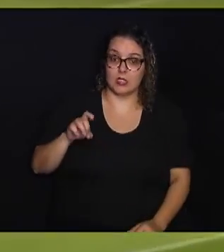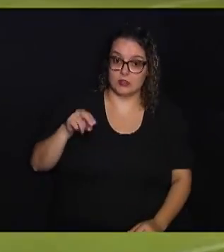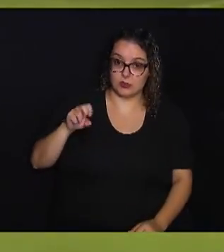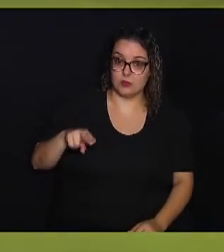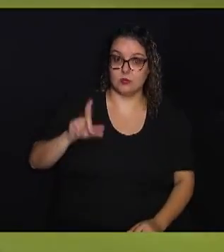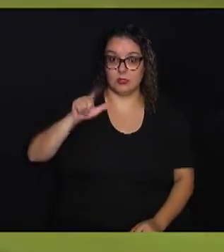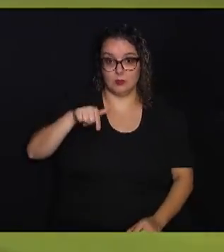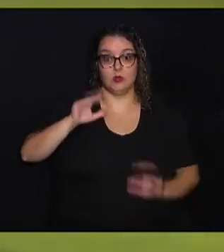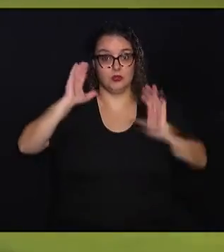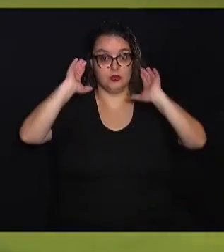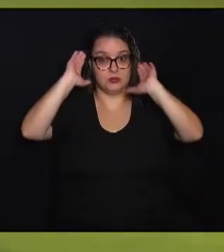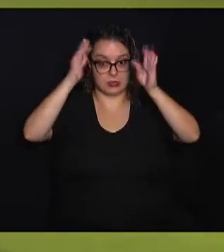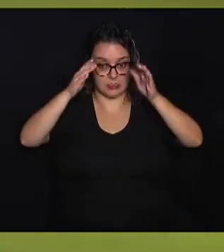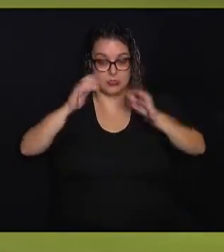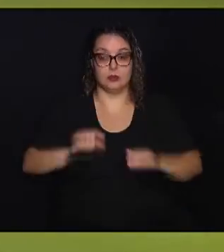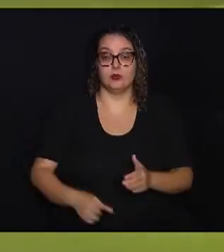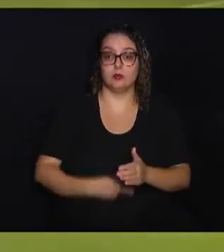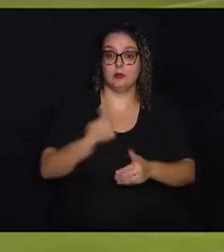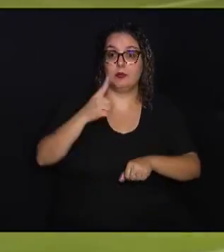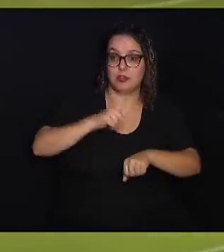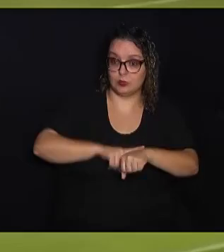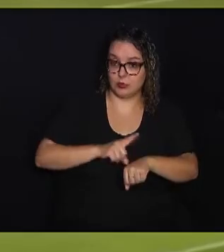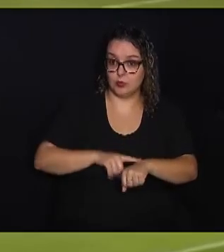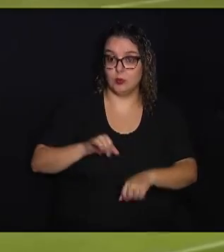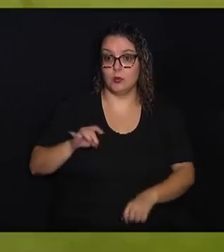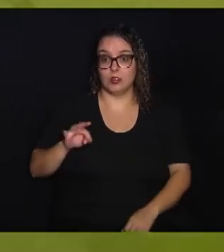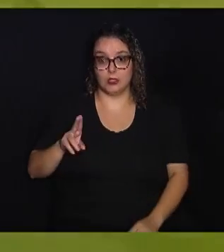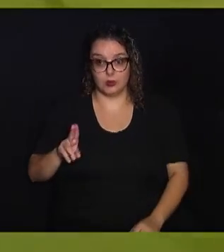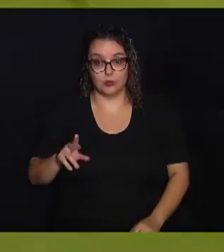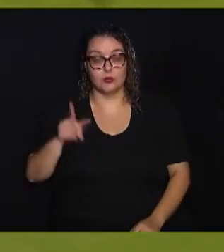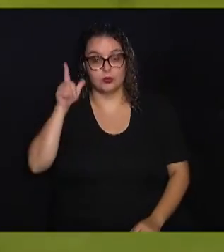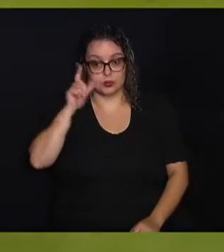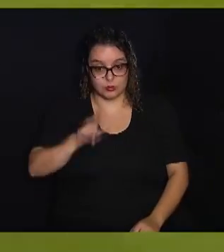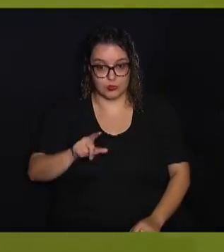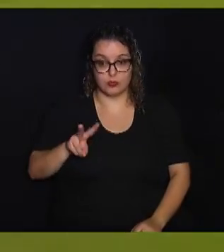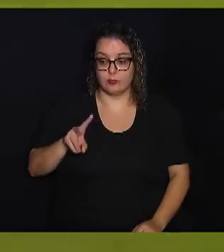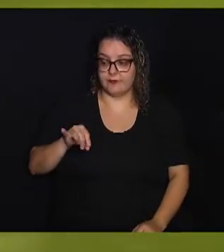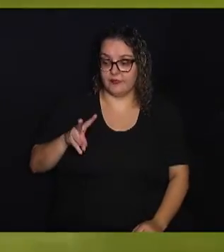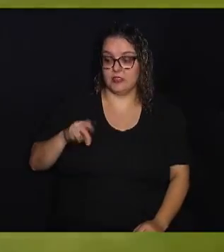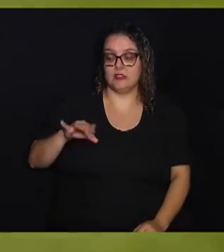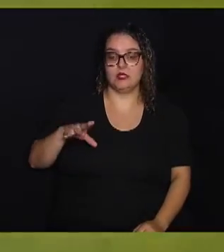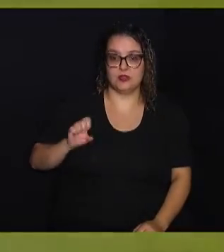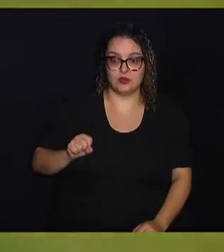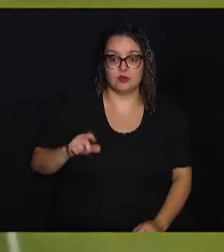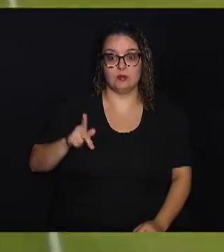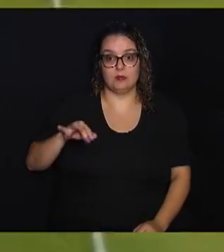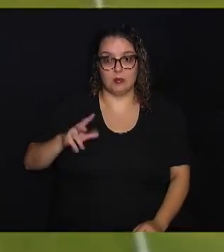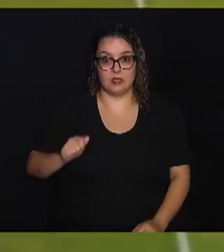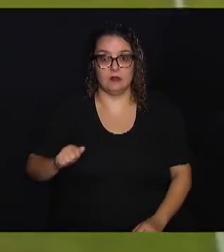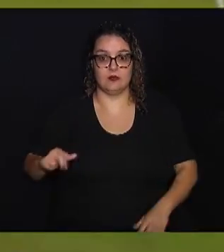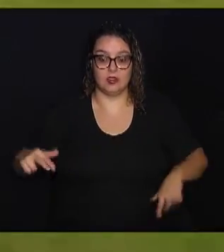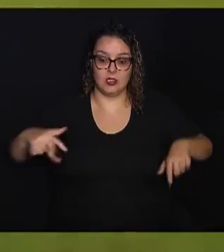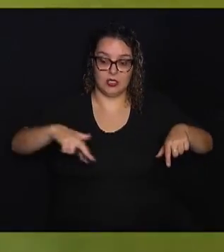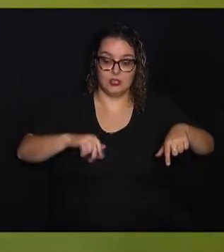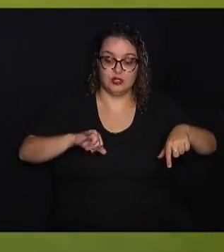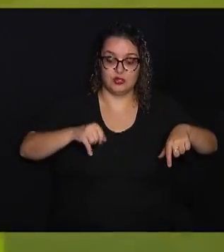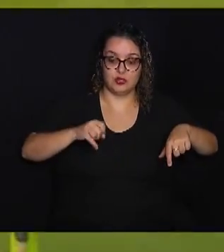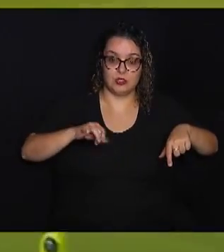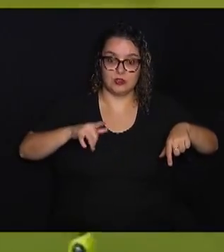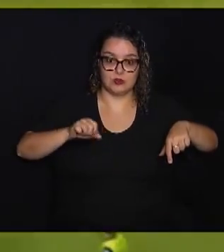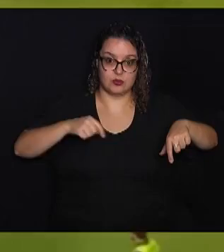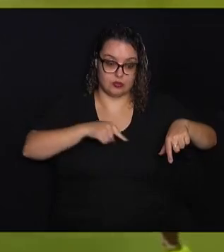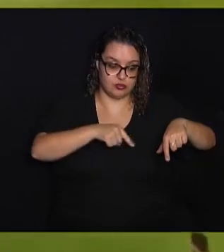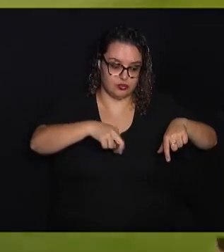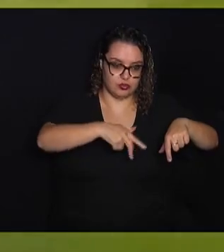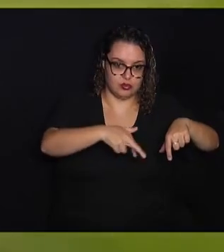escanteio. Ainda no primeiro tempo, o Ituano teve chance com Vinícius Paiva, que saiu de Joilson, invadiu a área e parou